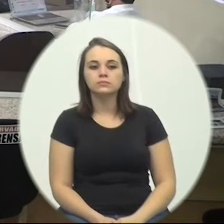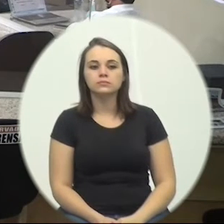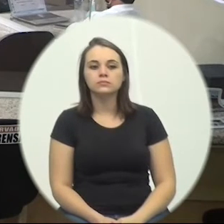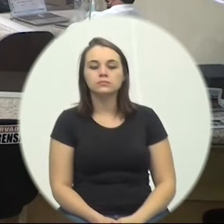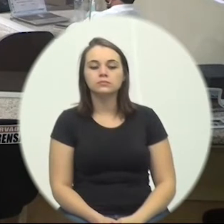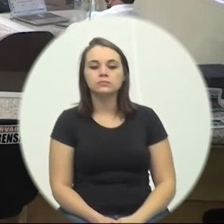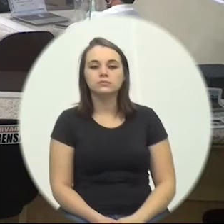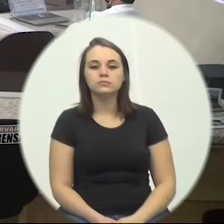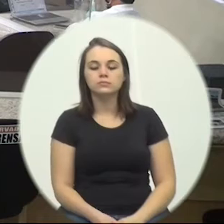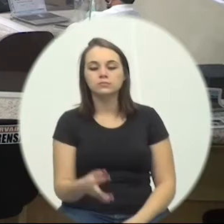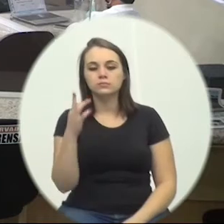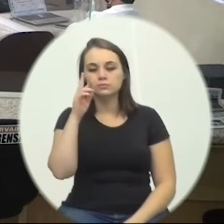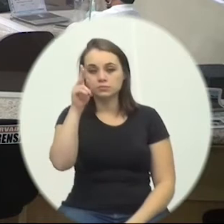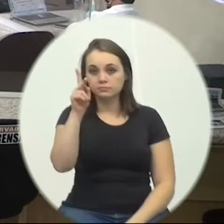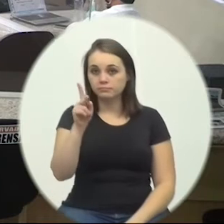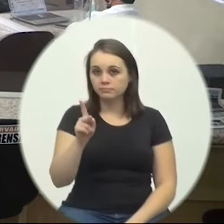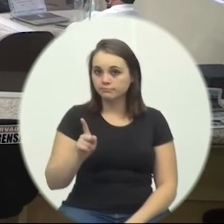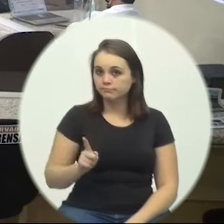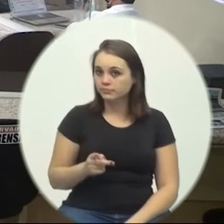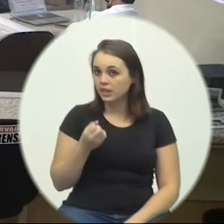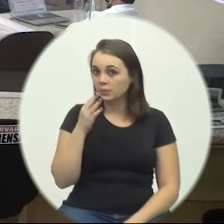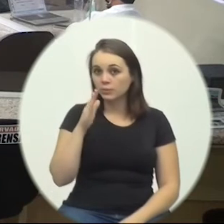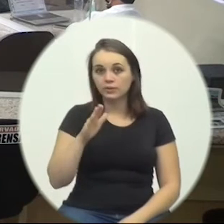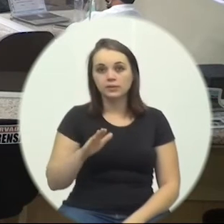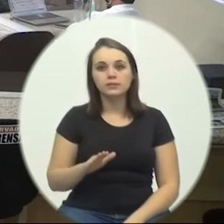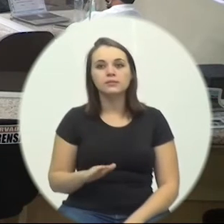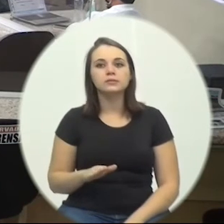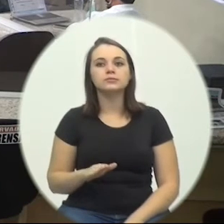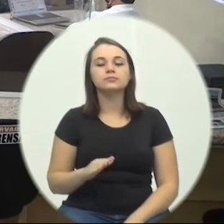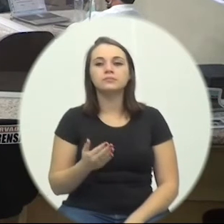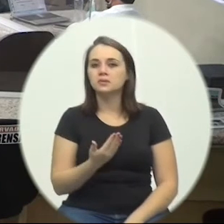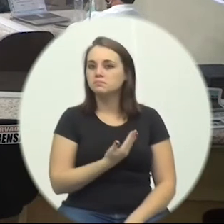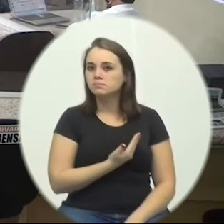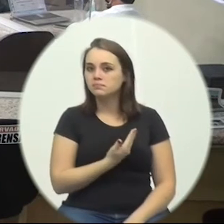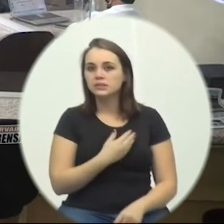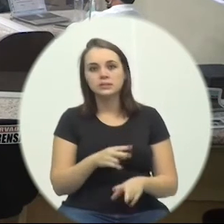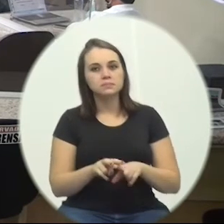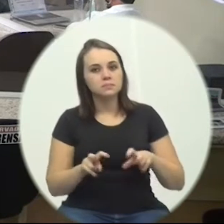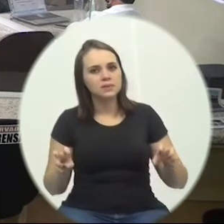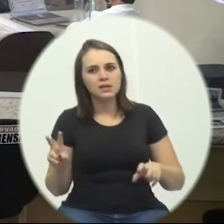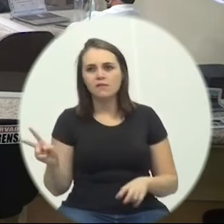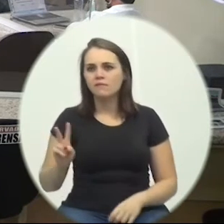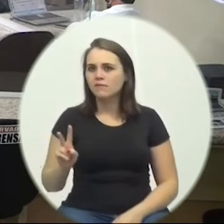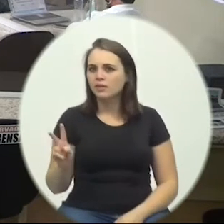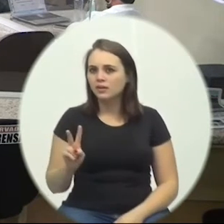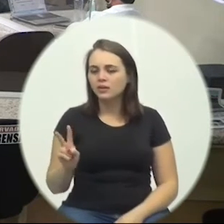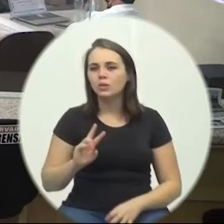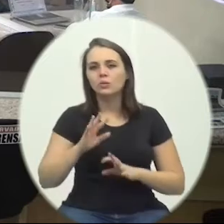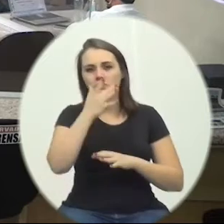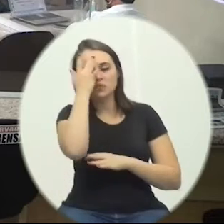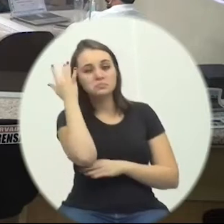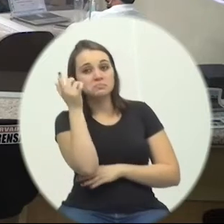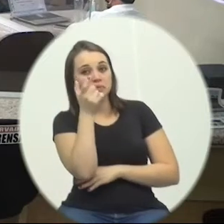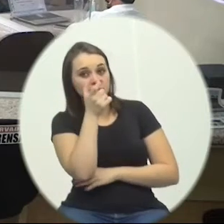Senhor presidente, muito boa tarde, excelentíssimo senhor presidente, todos que compõem a mesa, as vereadoras, vereadores, todos que nos